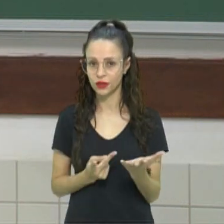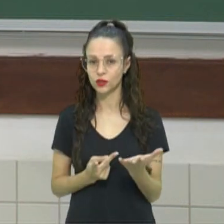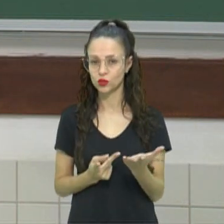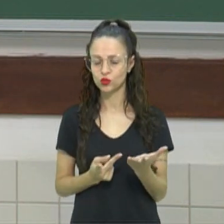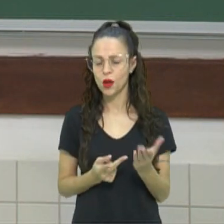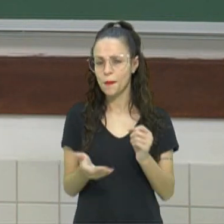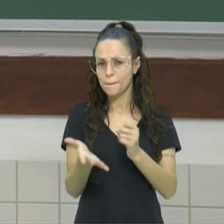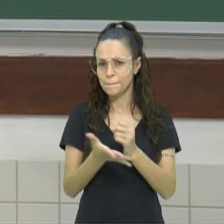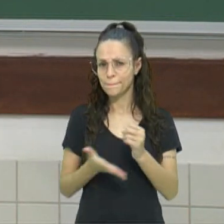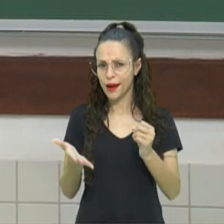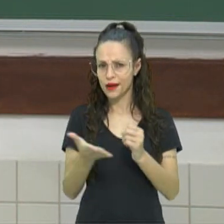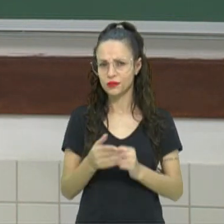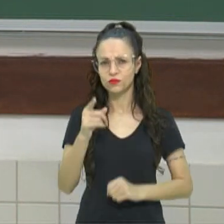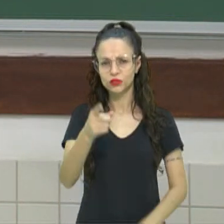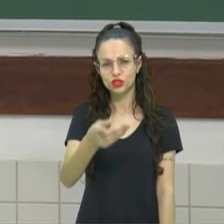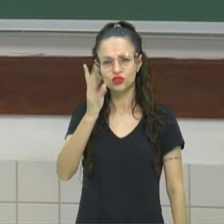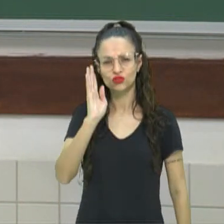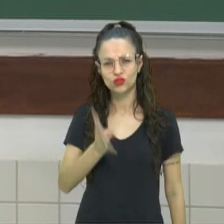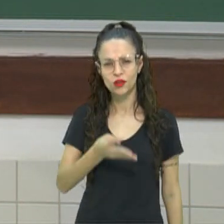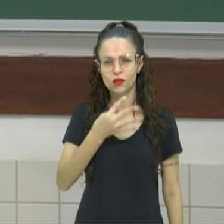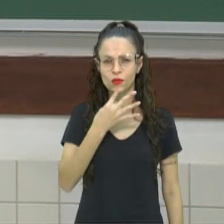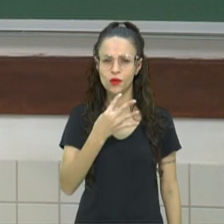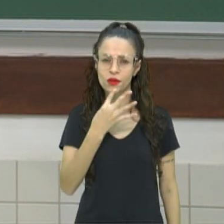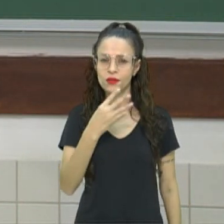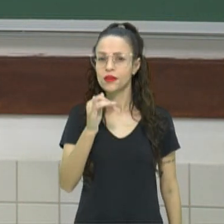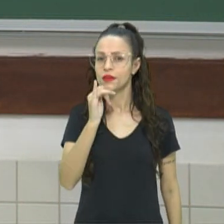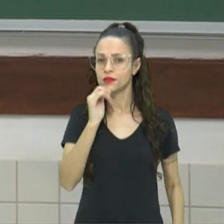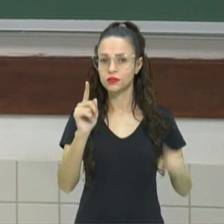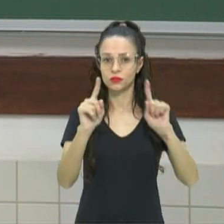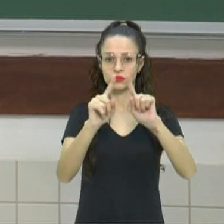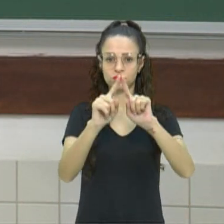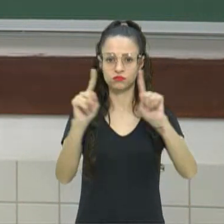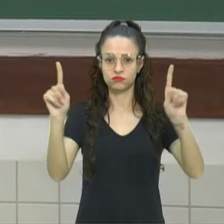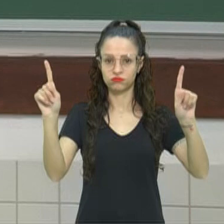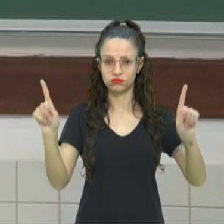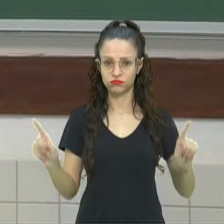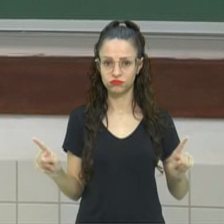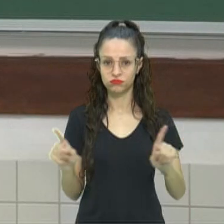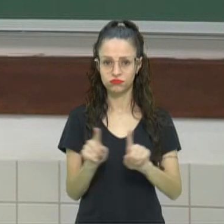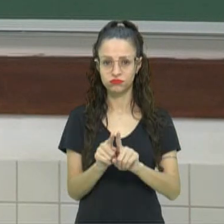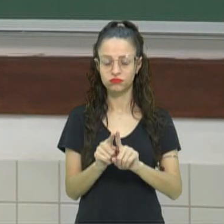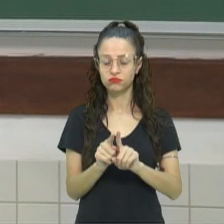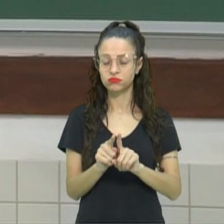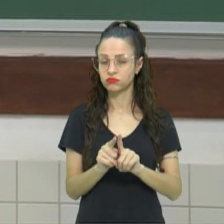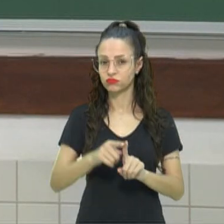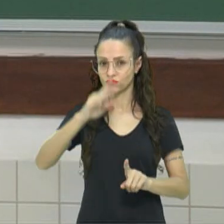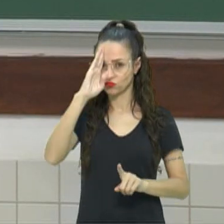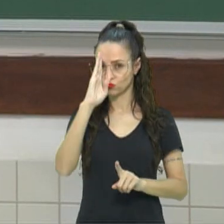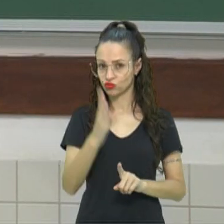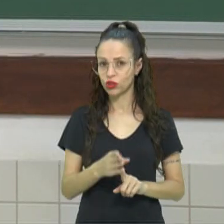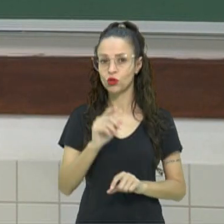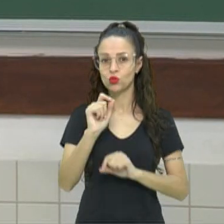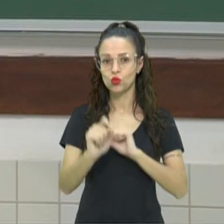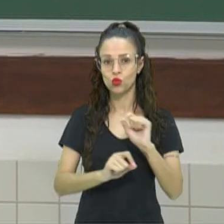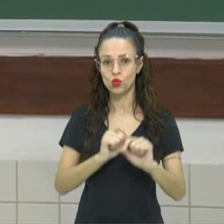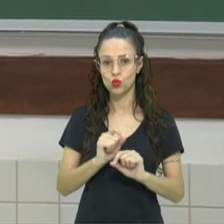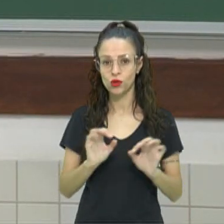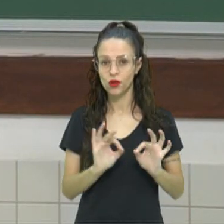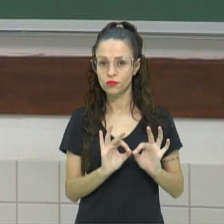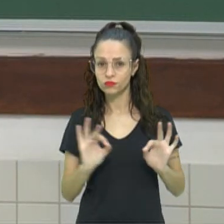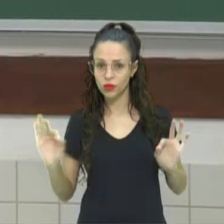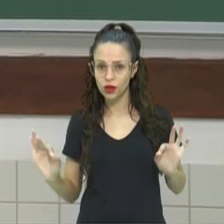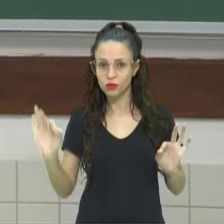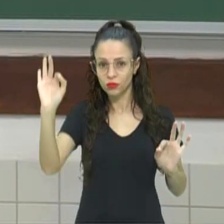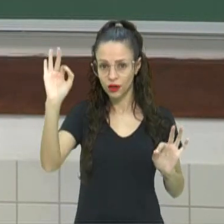desenho básico, uma figura que você já conhece, por exemplo, um retângulo, você vai direto e calcula base vezes a medida